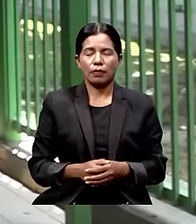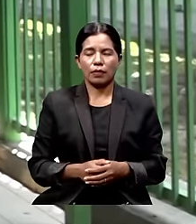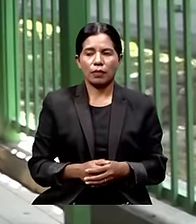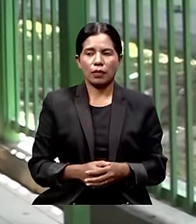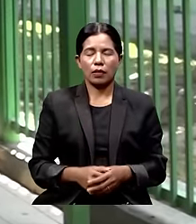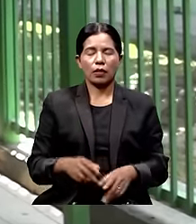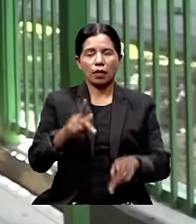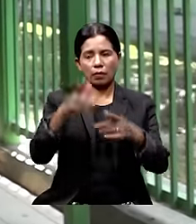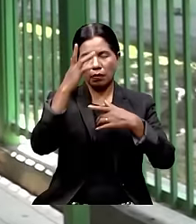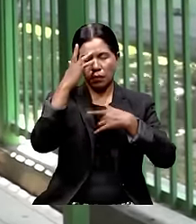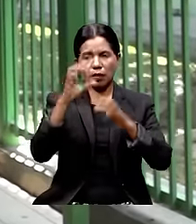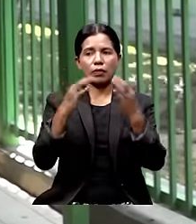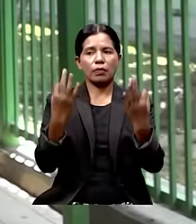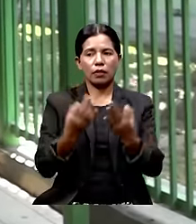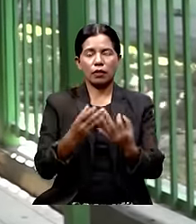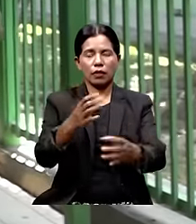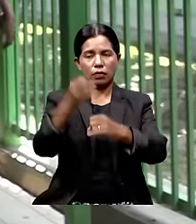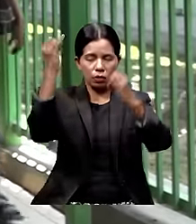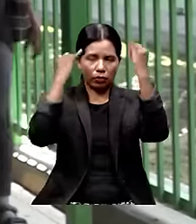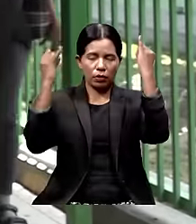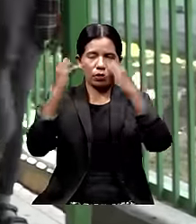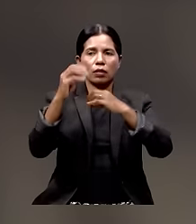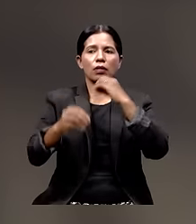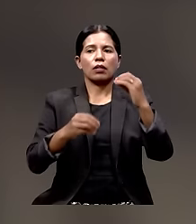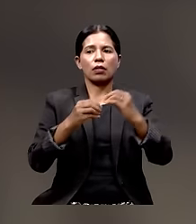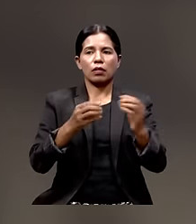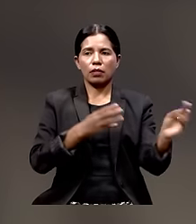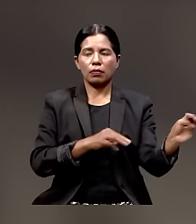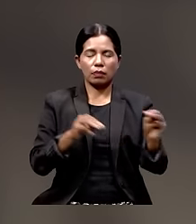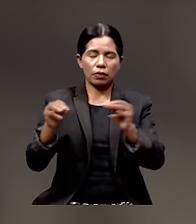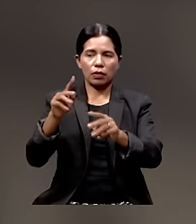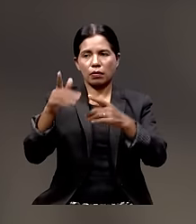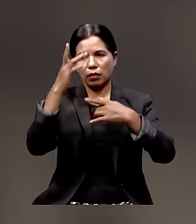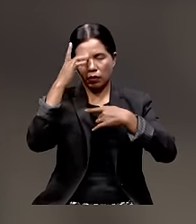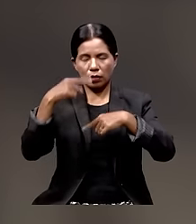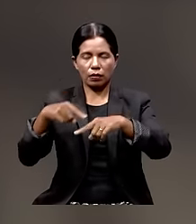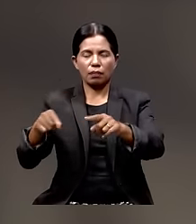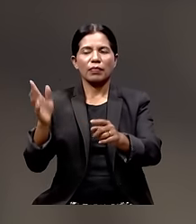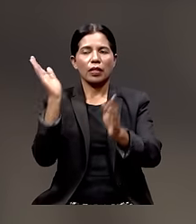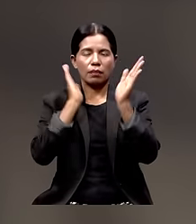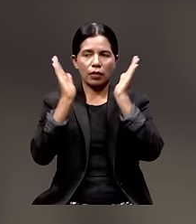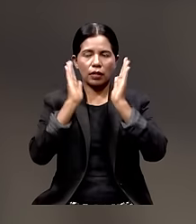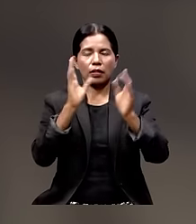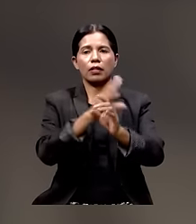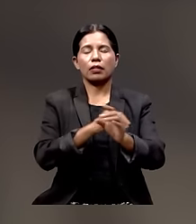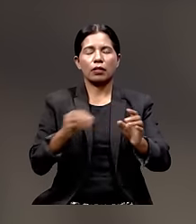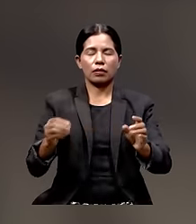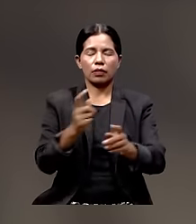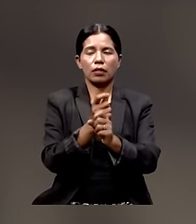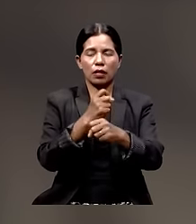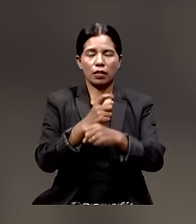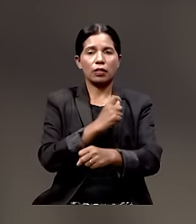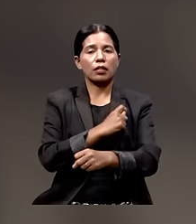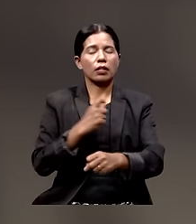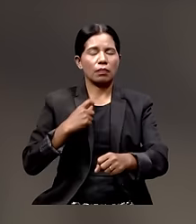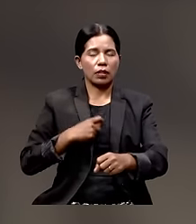Hafoi ne paciente nia família sima informação katak sei transfere paciente ba Kuala Lumpur Malásia ho di halo tratamento ba